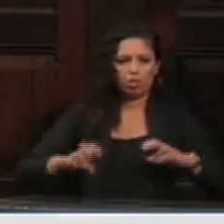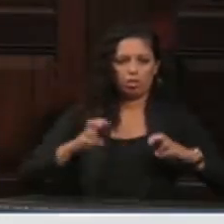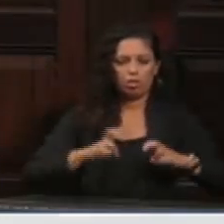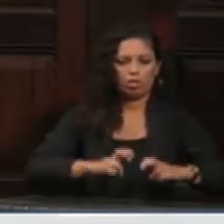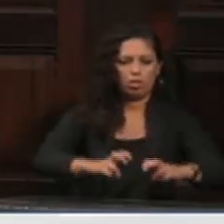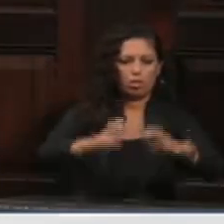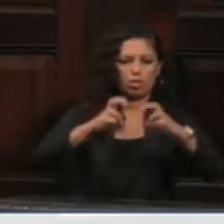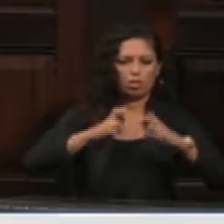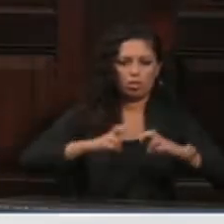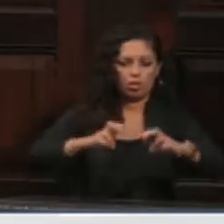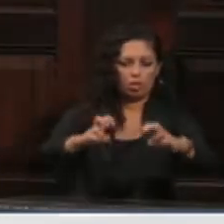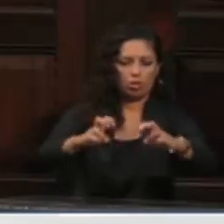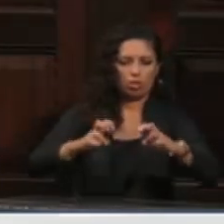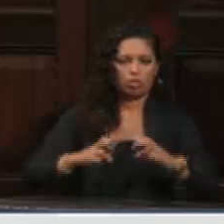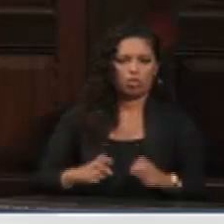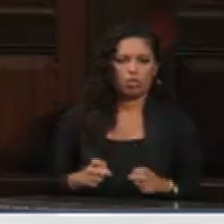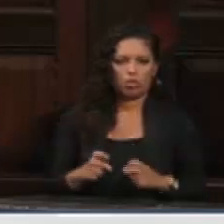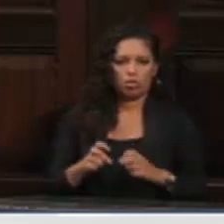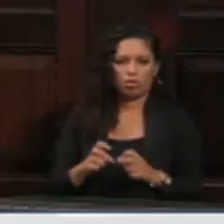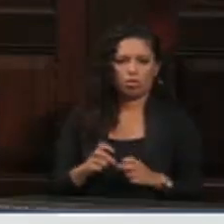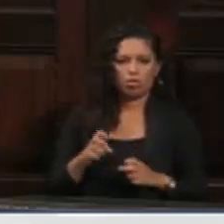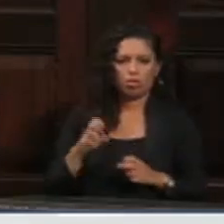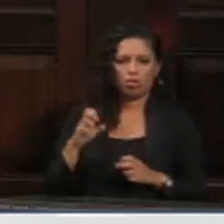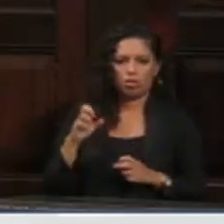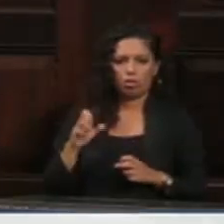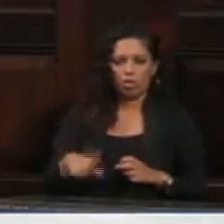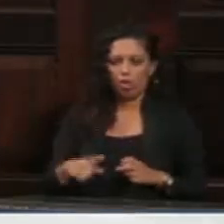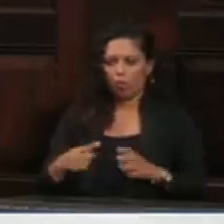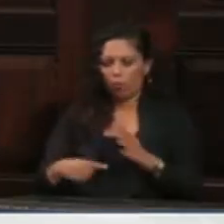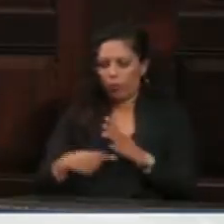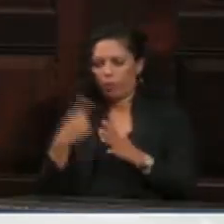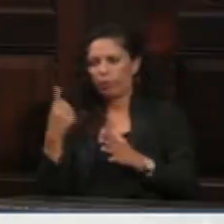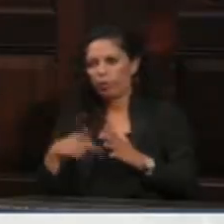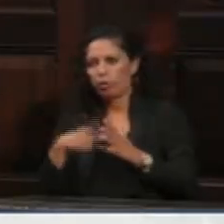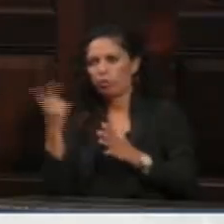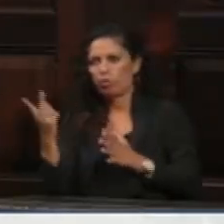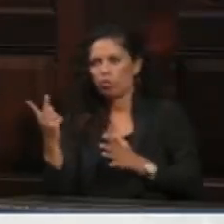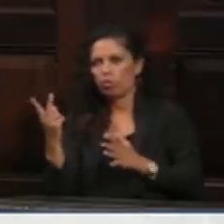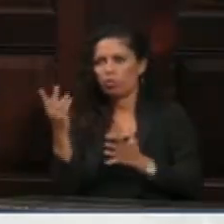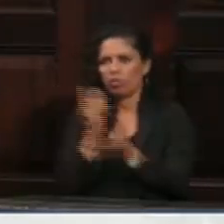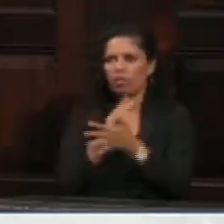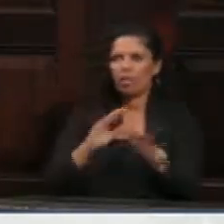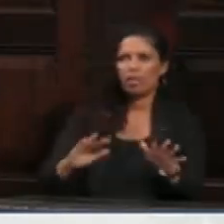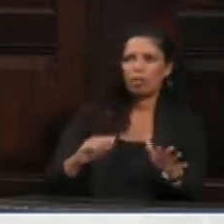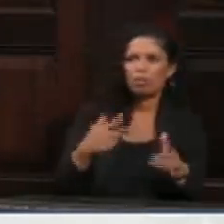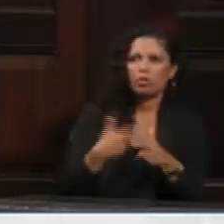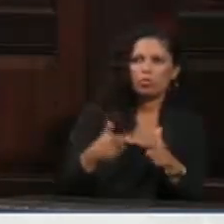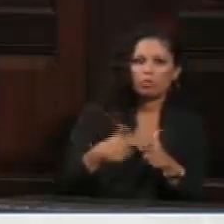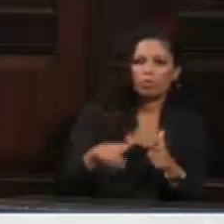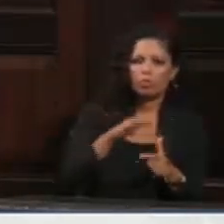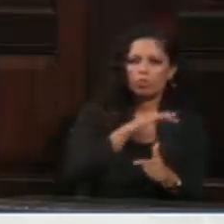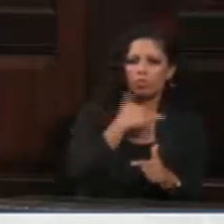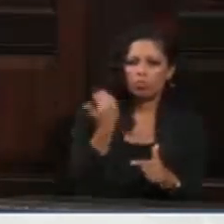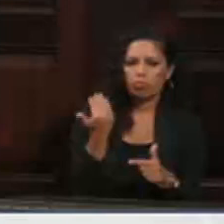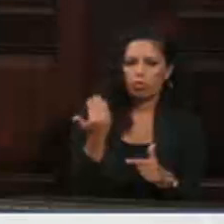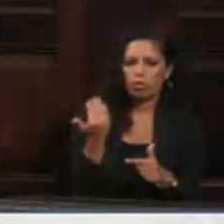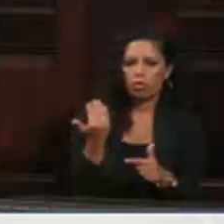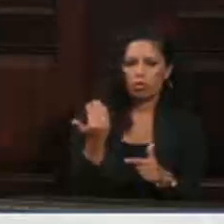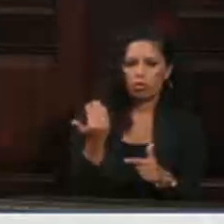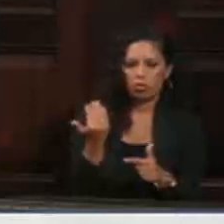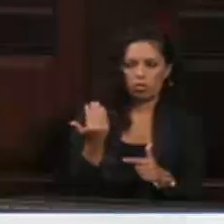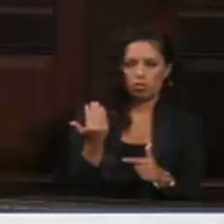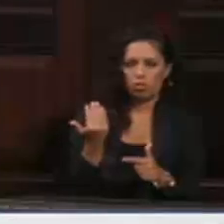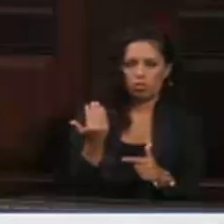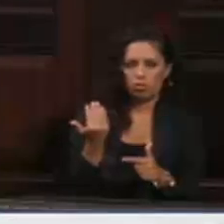uma reincidente quanto mais. Não é o primeiro, não vai ser o último dos acidentes da Supervia, que já chegou até a